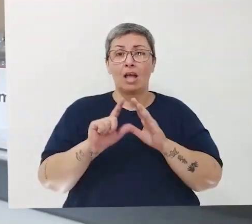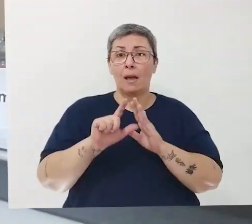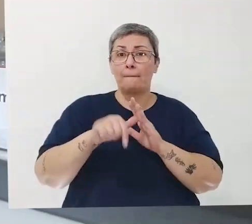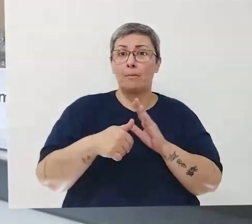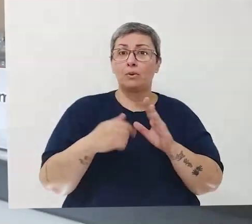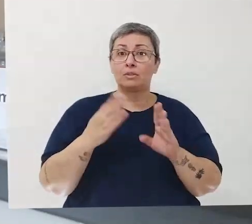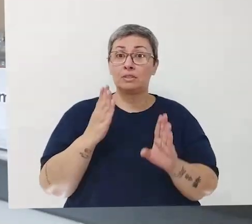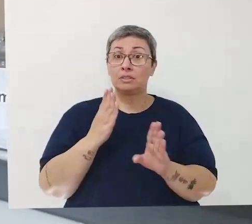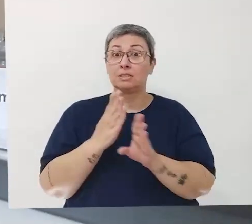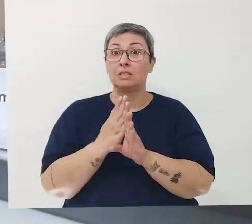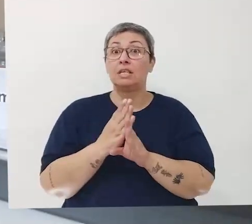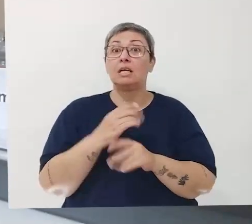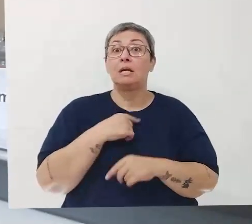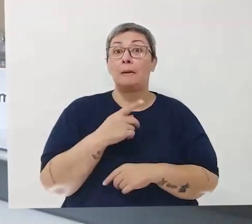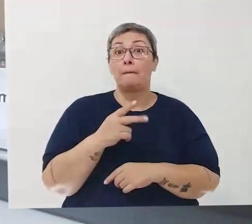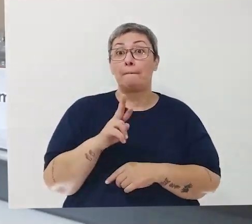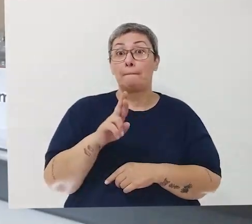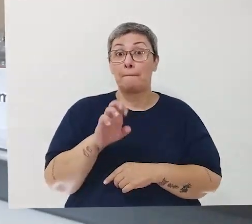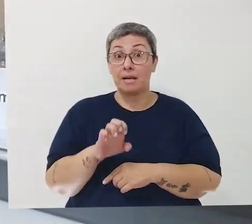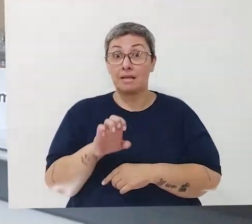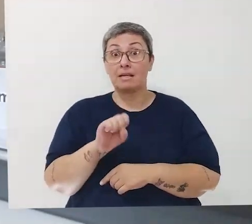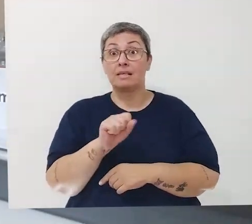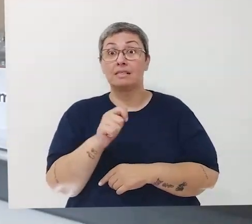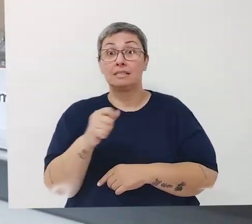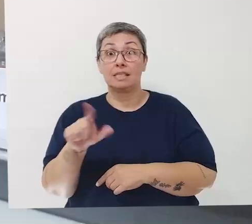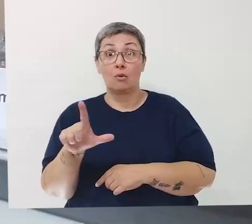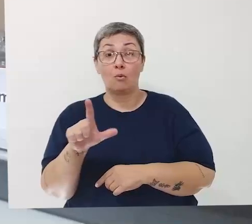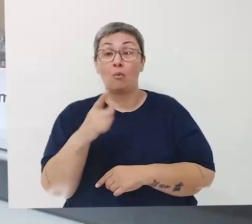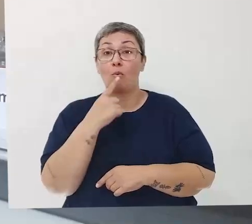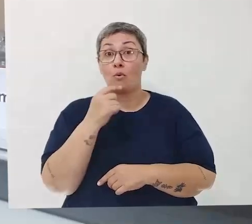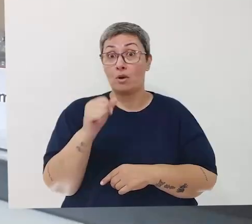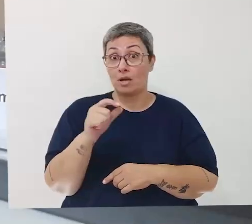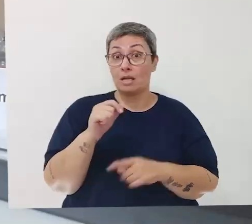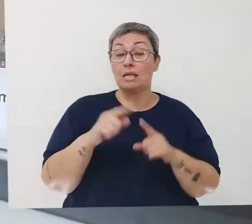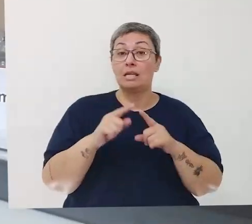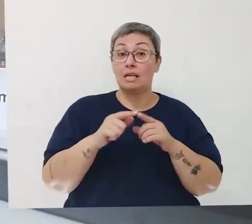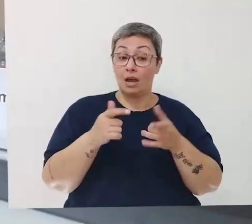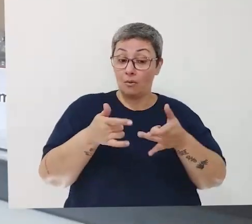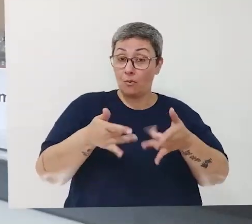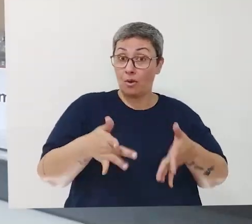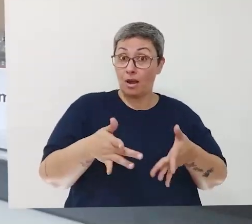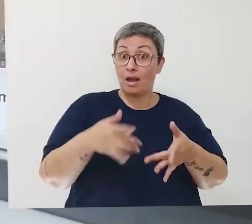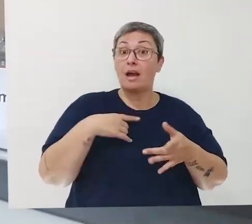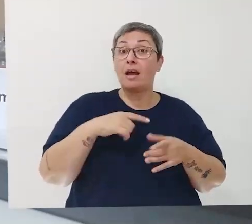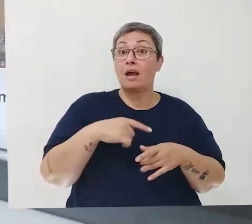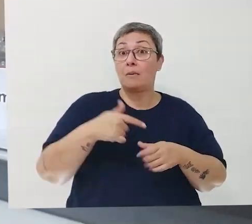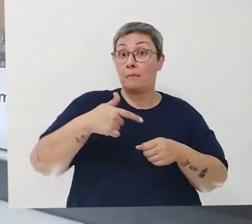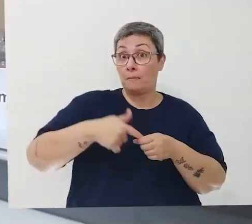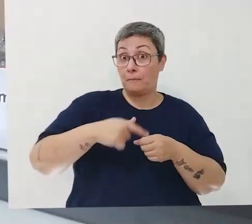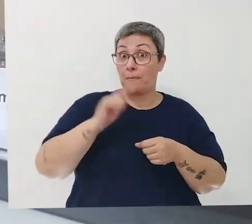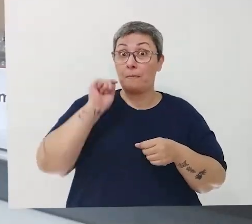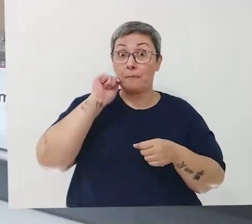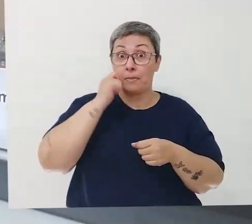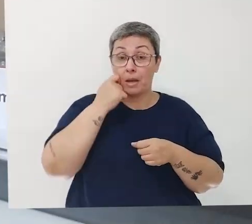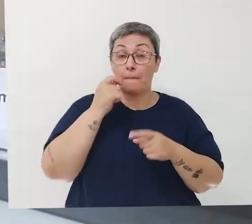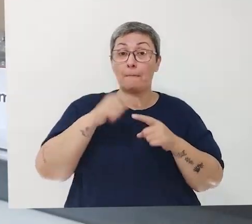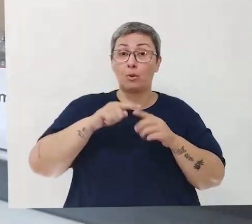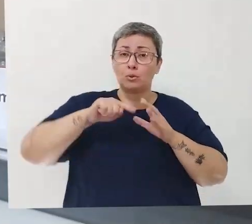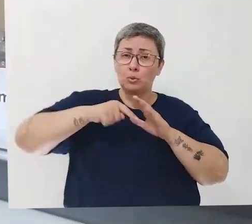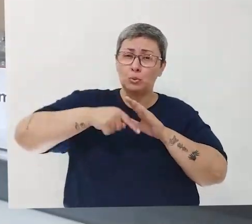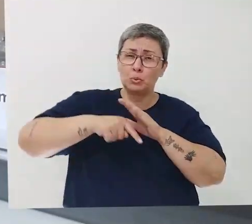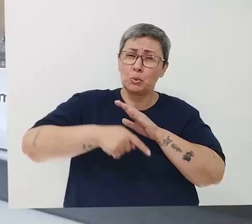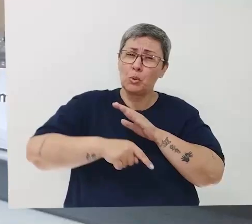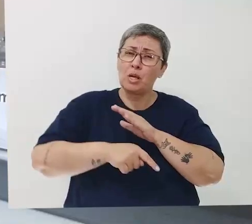a descoberta do pré-sal, né? Que é uma reserva petrolífera, né? Que pode atingir